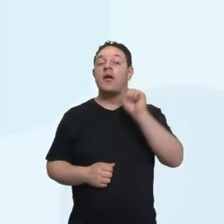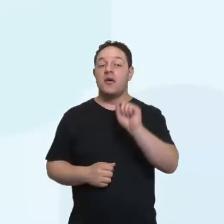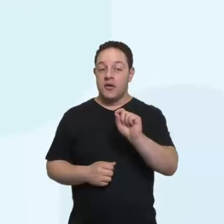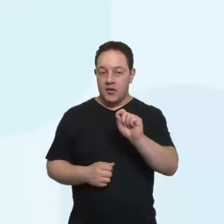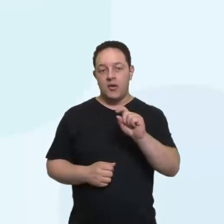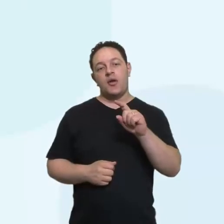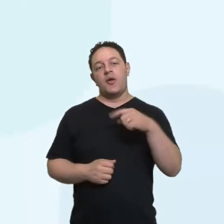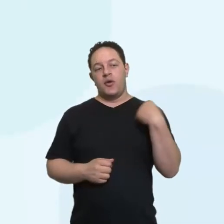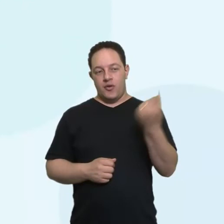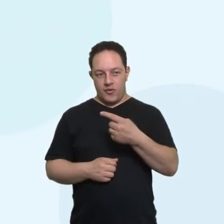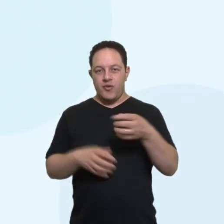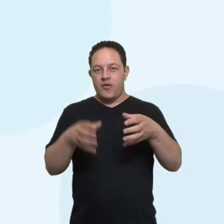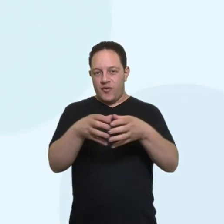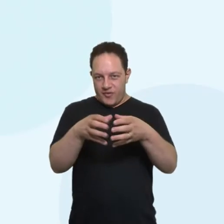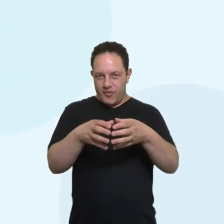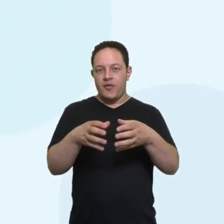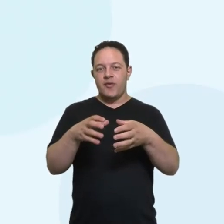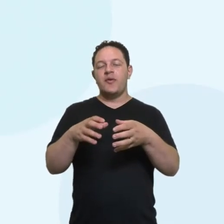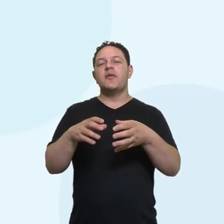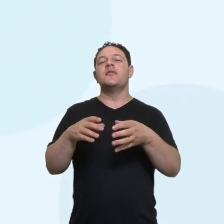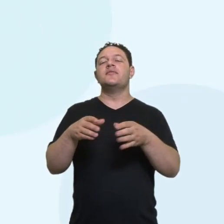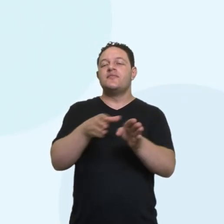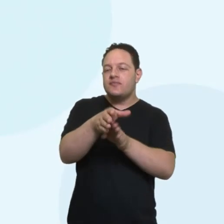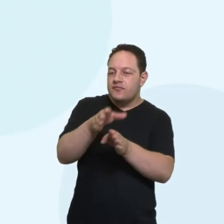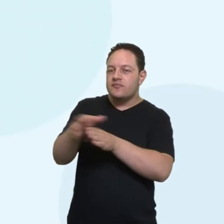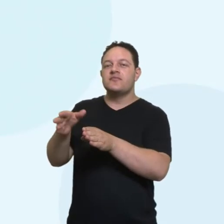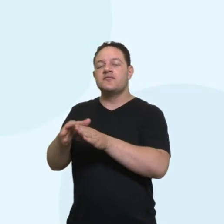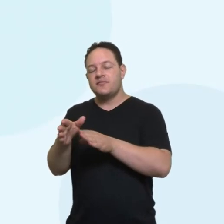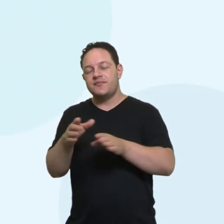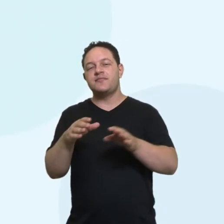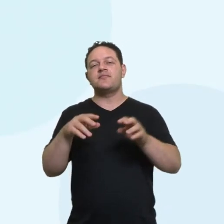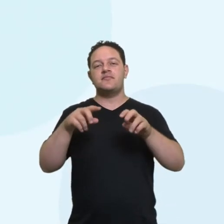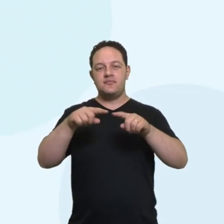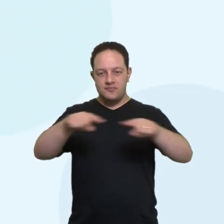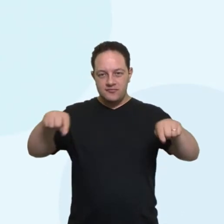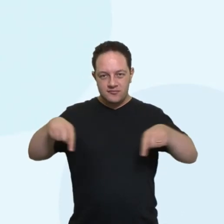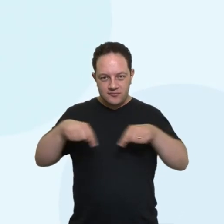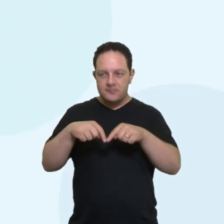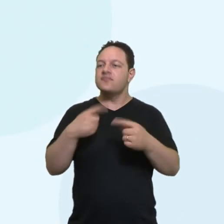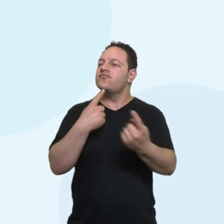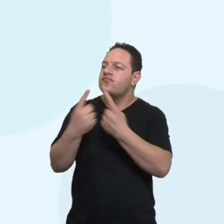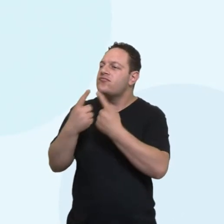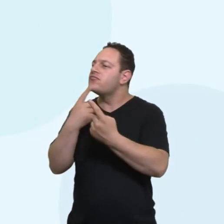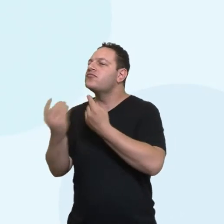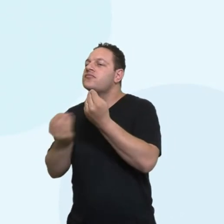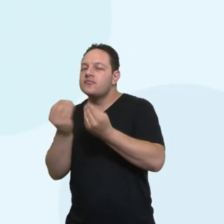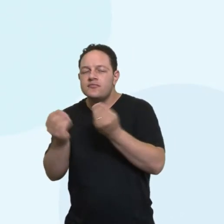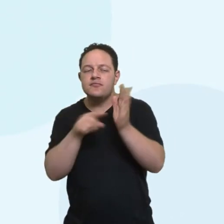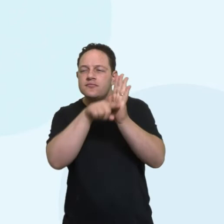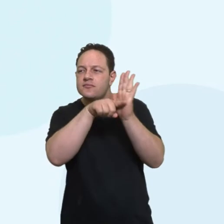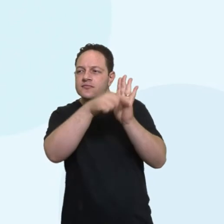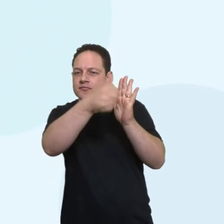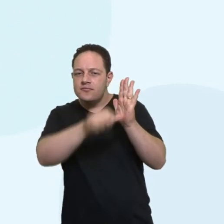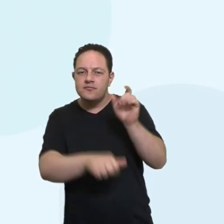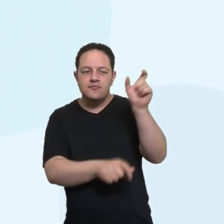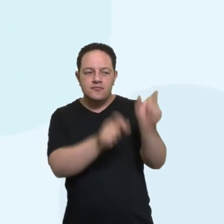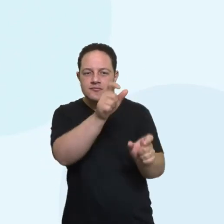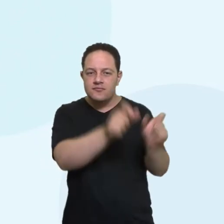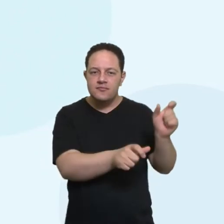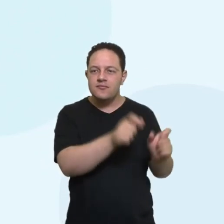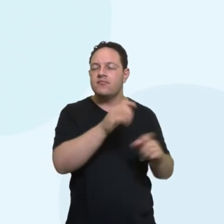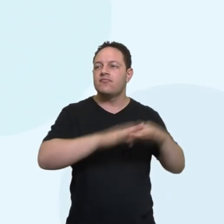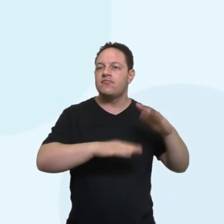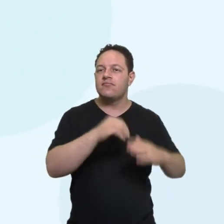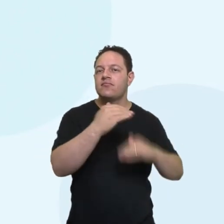que a gente no conselho de classe A gente trabalha também né com análise das competências a semana nacionais por isso é importante a gente